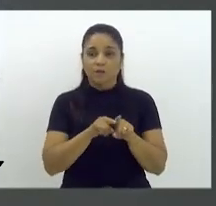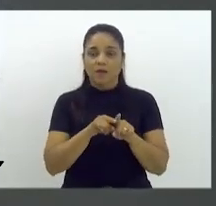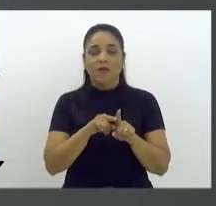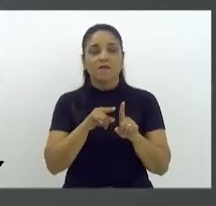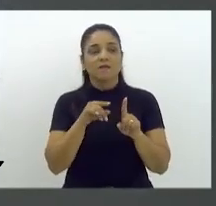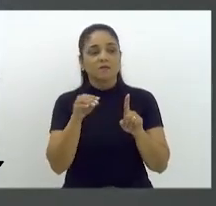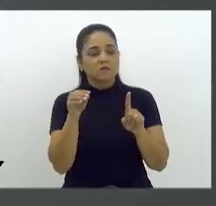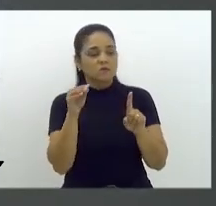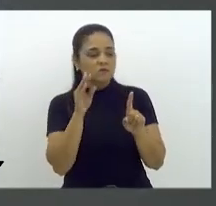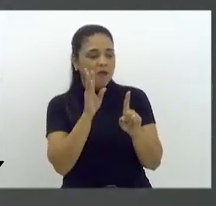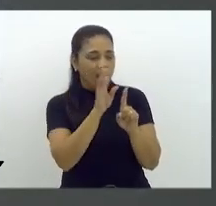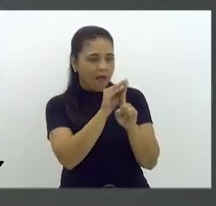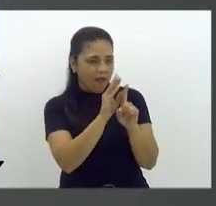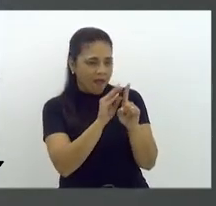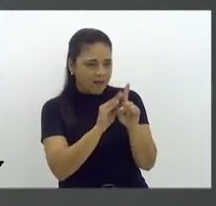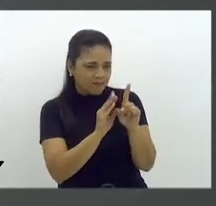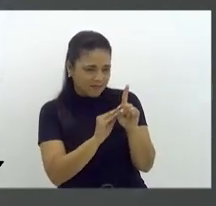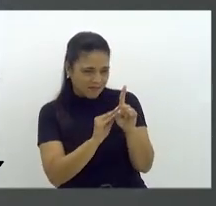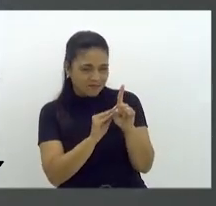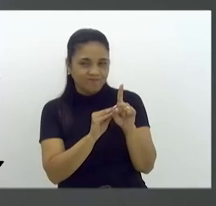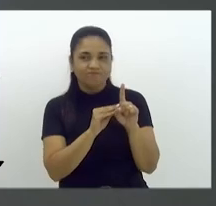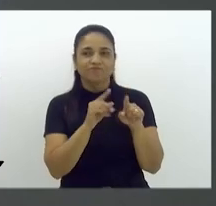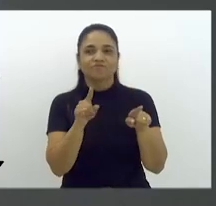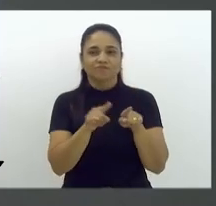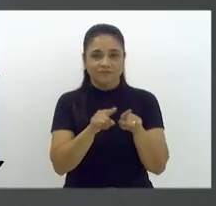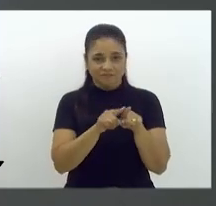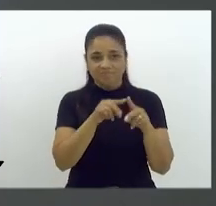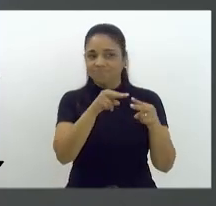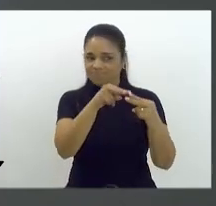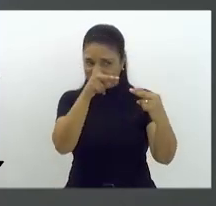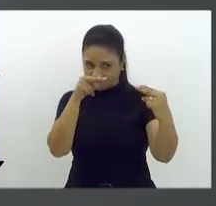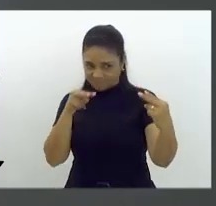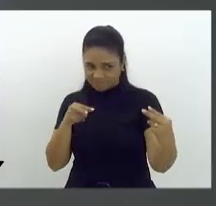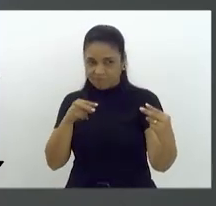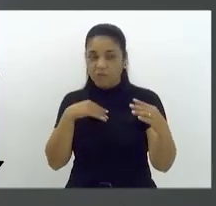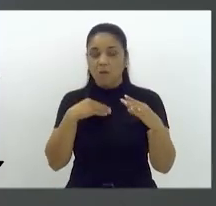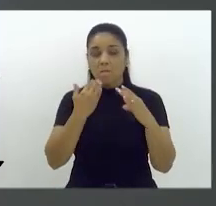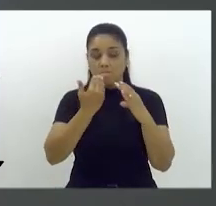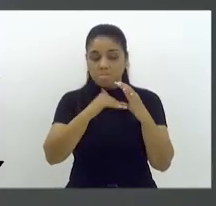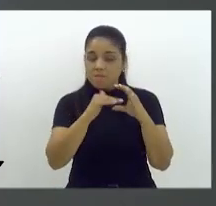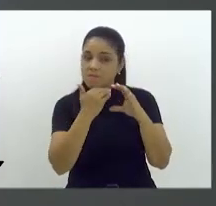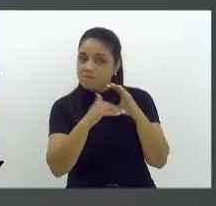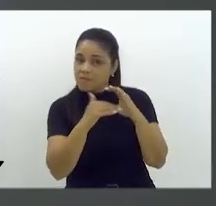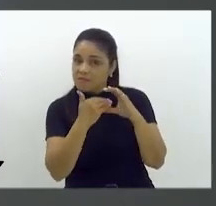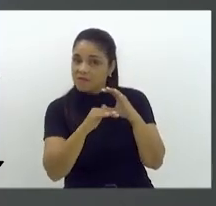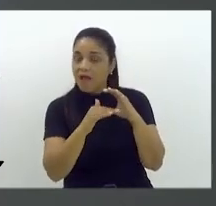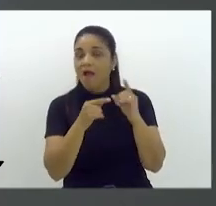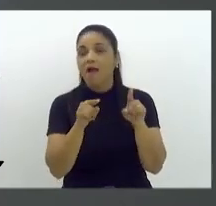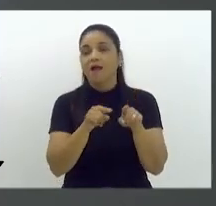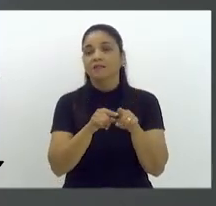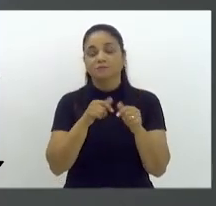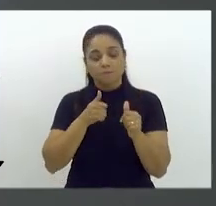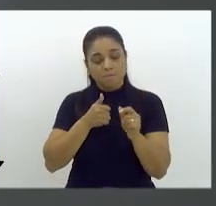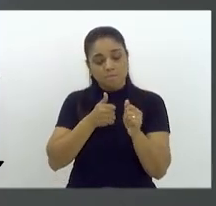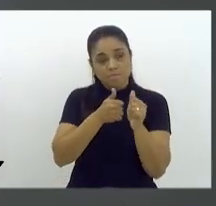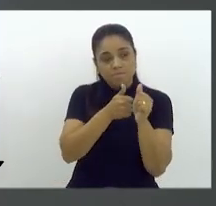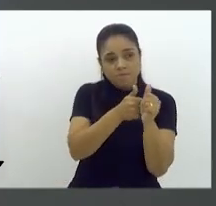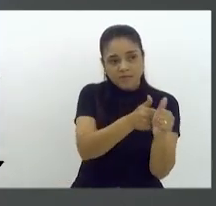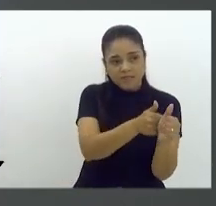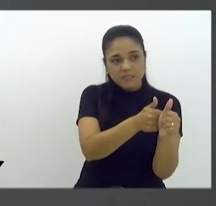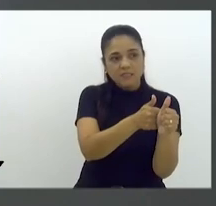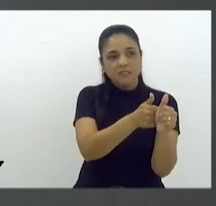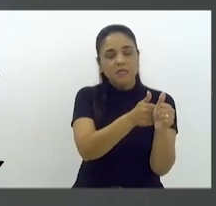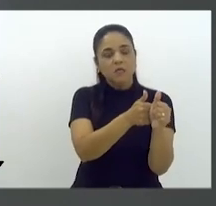assédio reiterado e ele é muito praticado por meio digital né por mensagens por perseguição da vítima